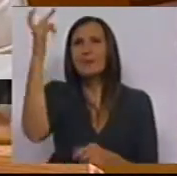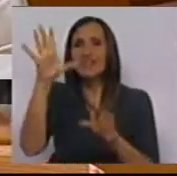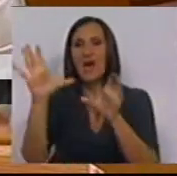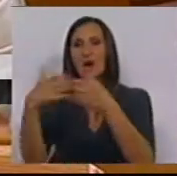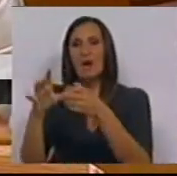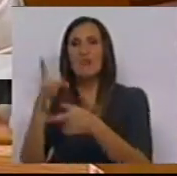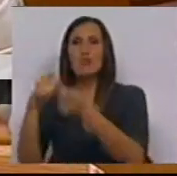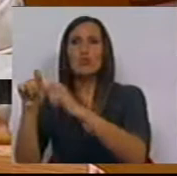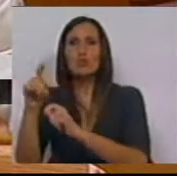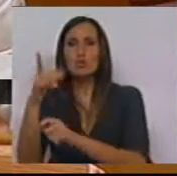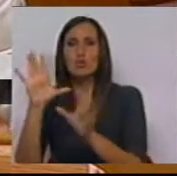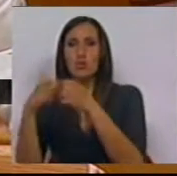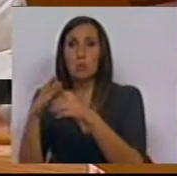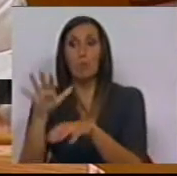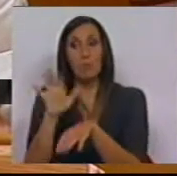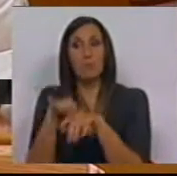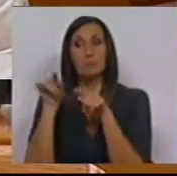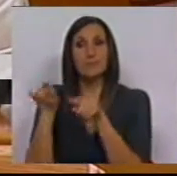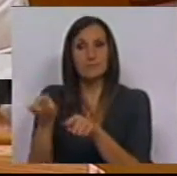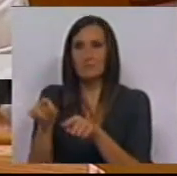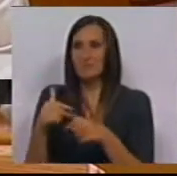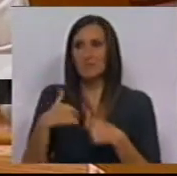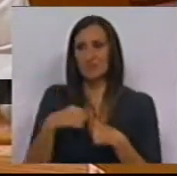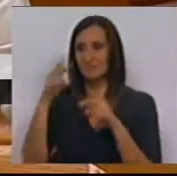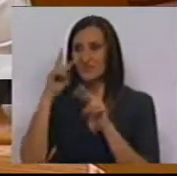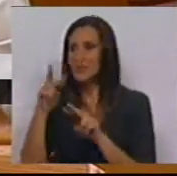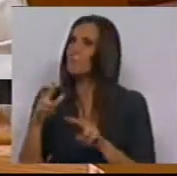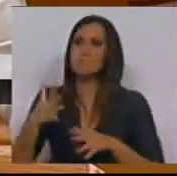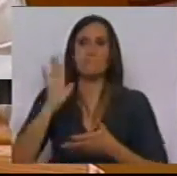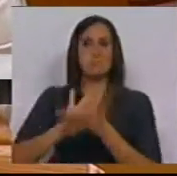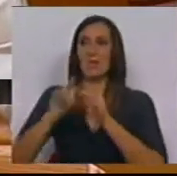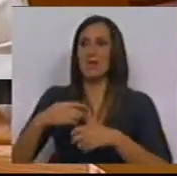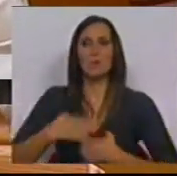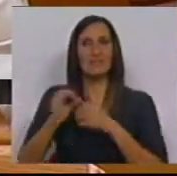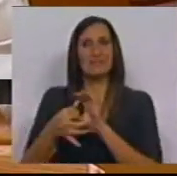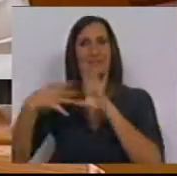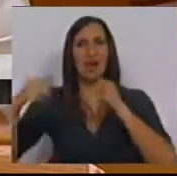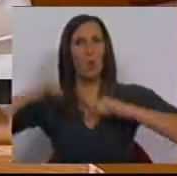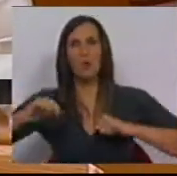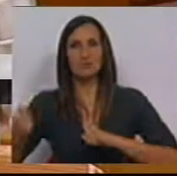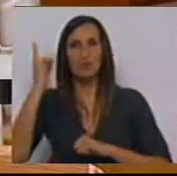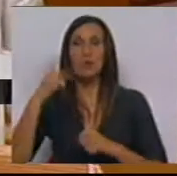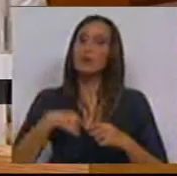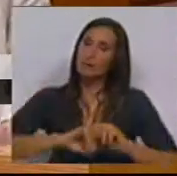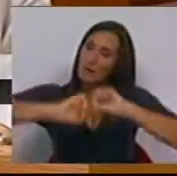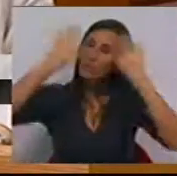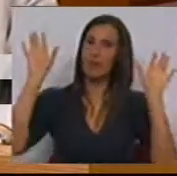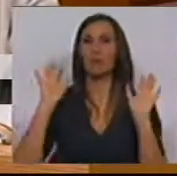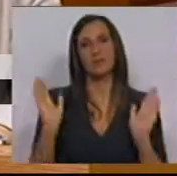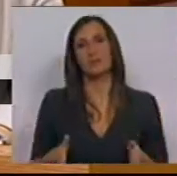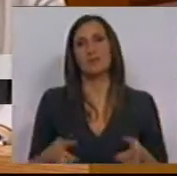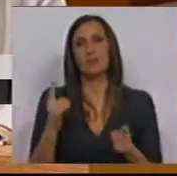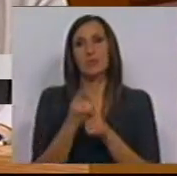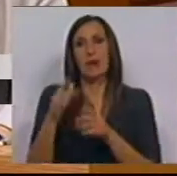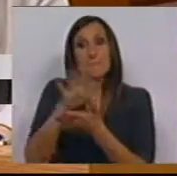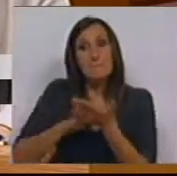grupo, relativamente à qual não nos revemos. Sejamos claros, na essência a